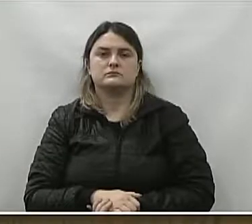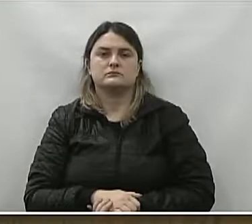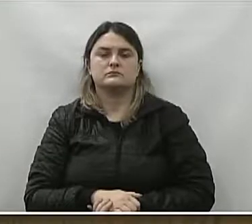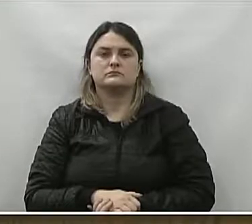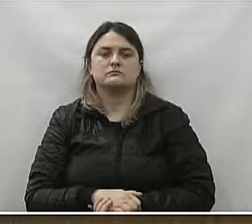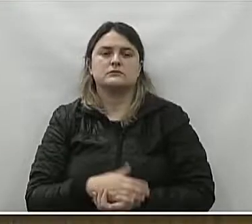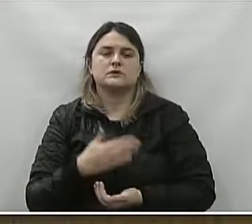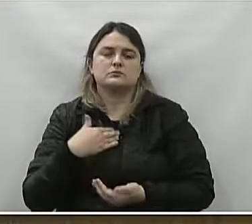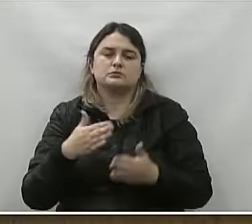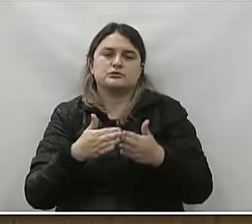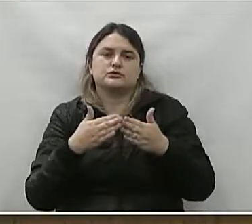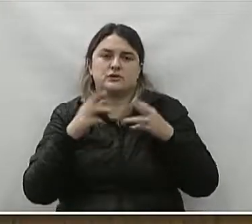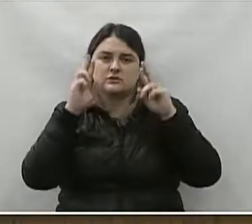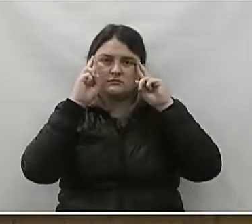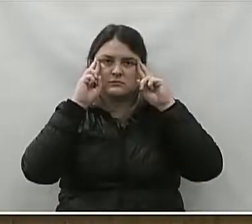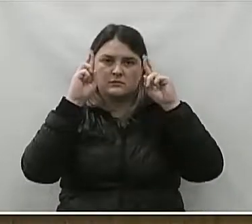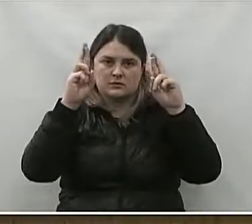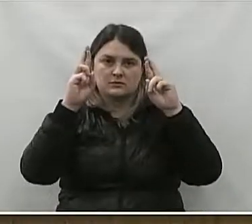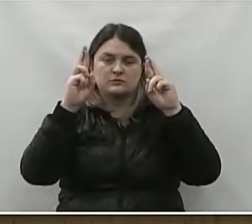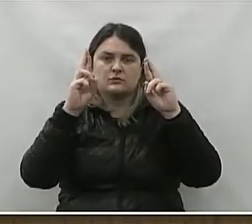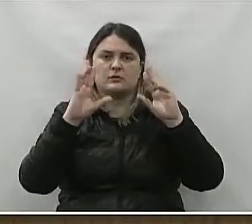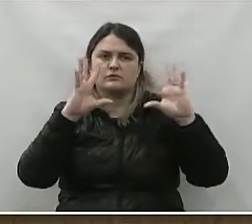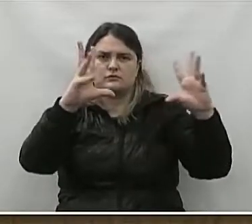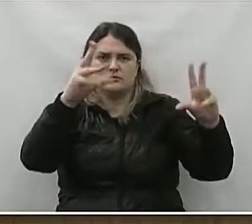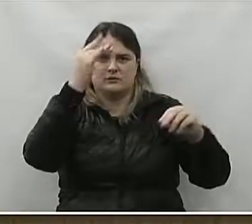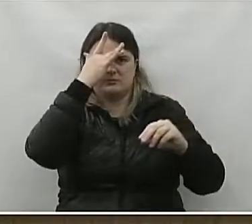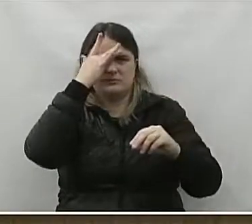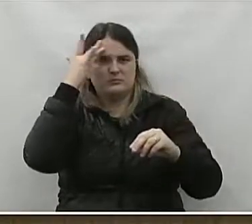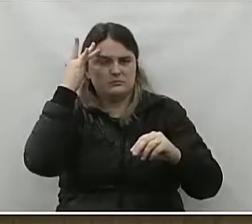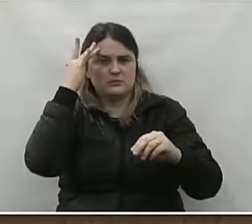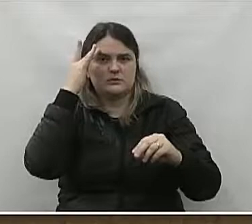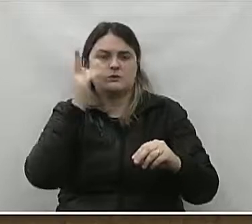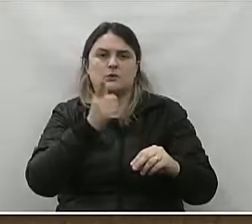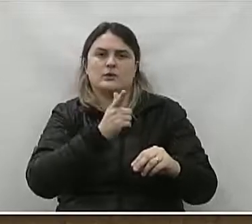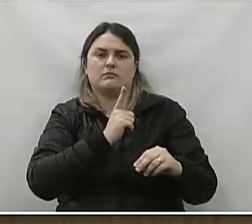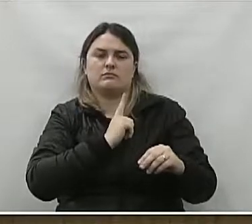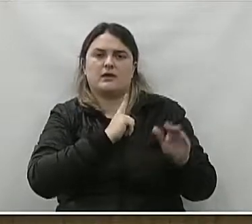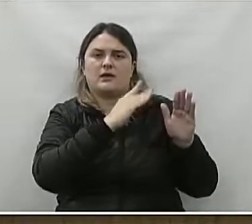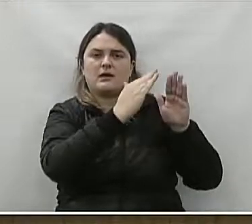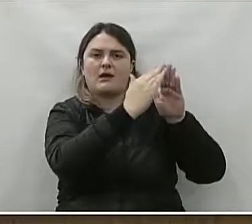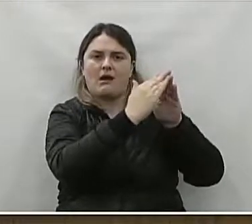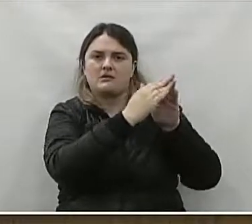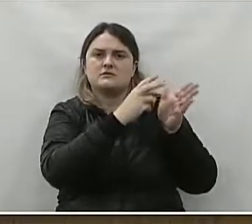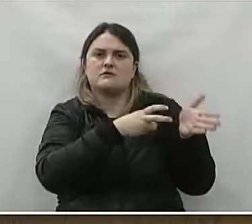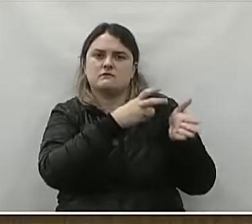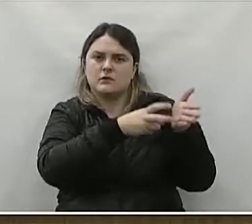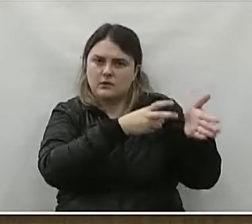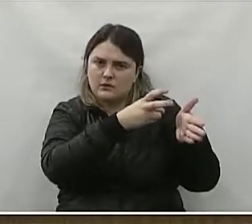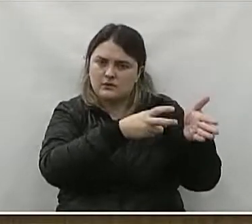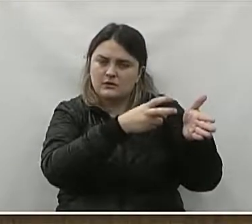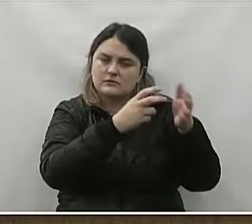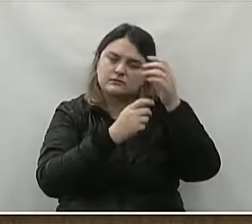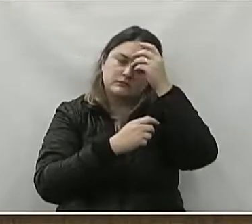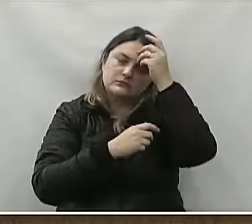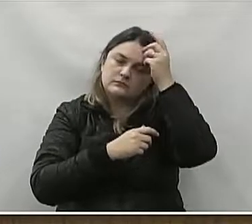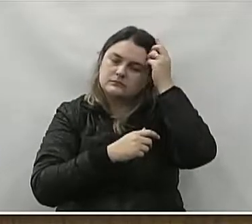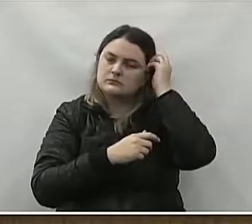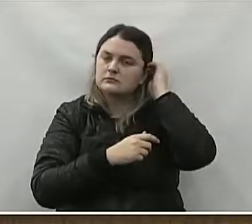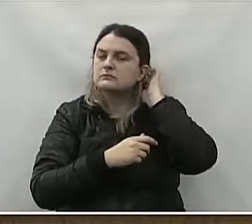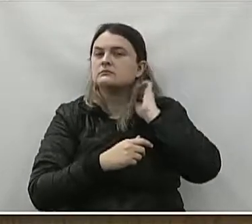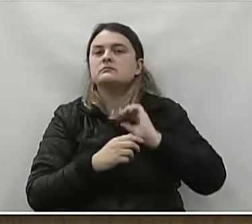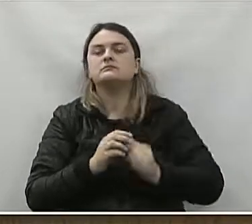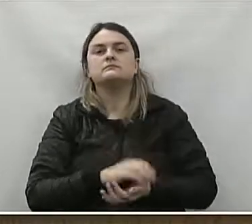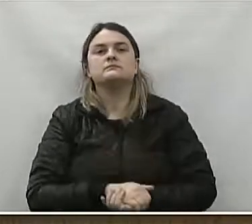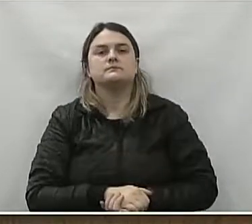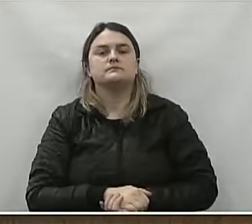com todo o respeito ao todo o pessoal que tem uma uma ligação ali com o